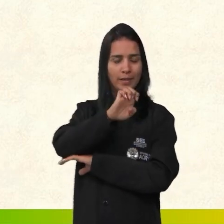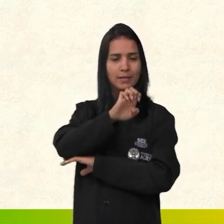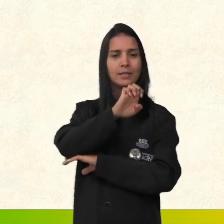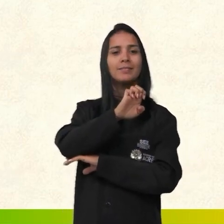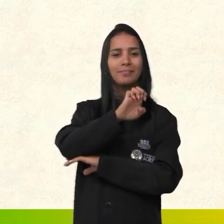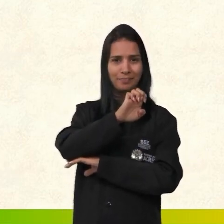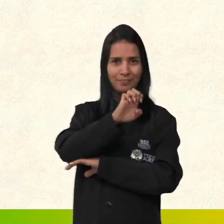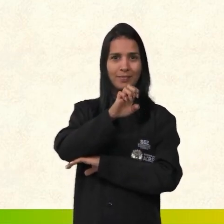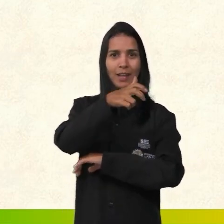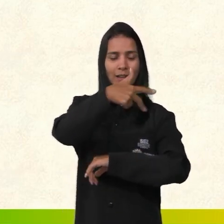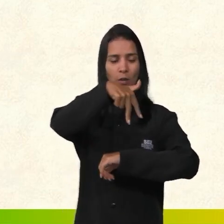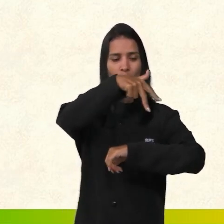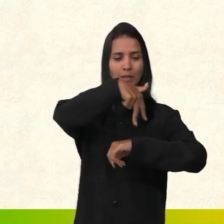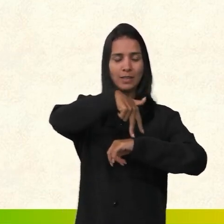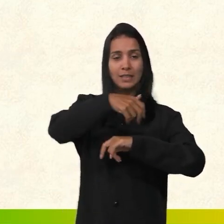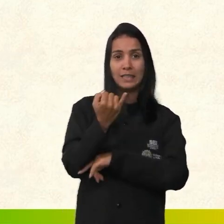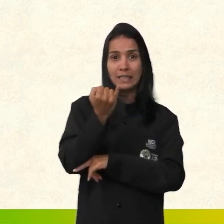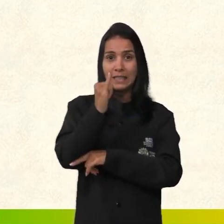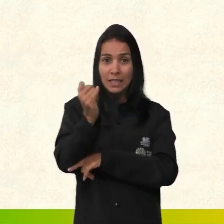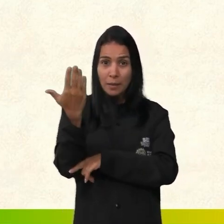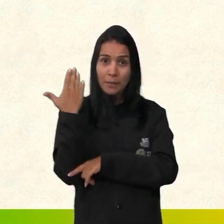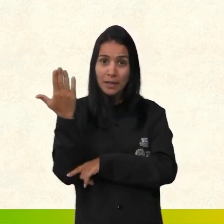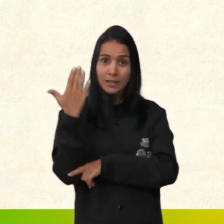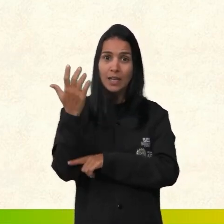danced, dançou.